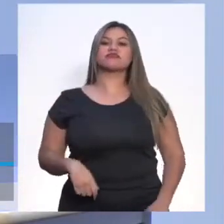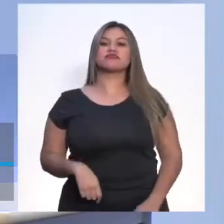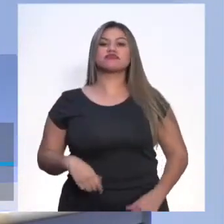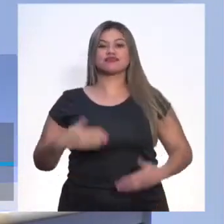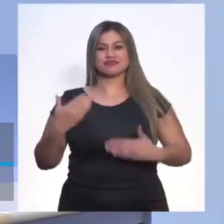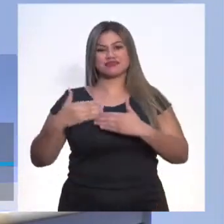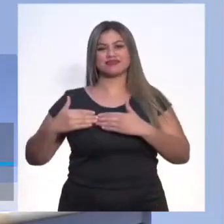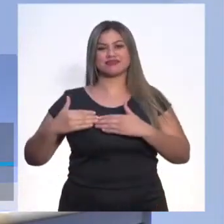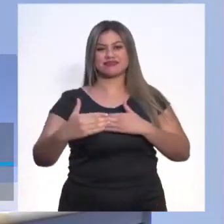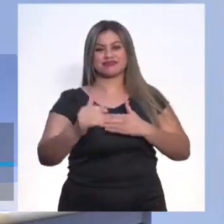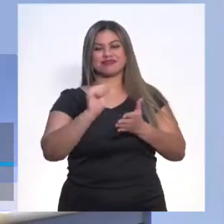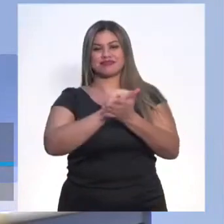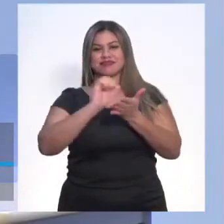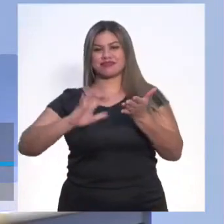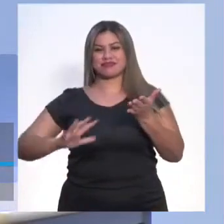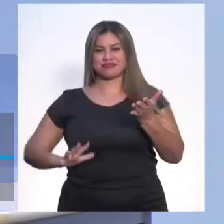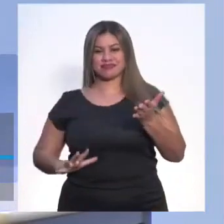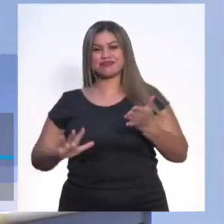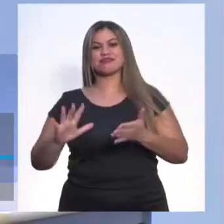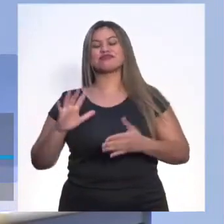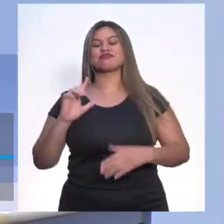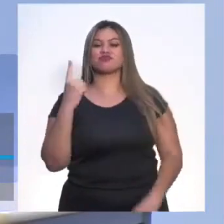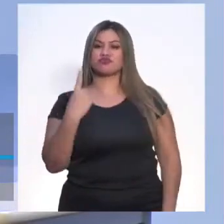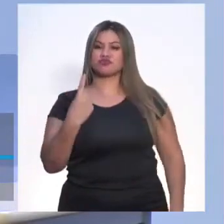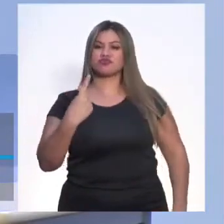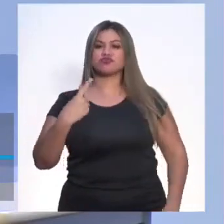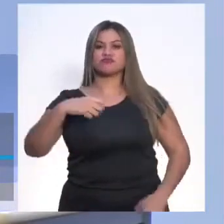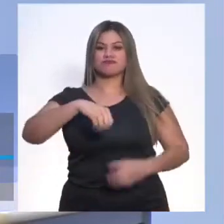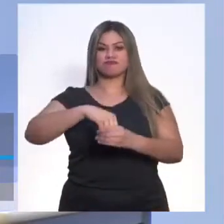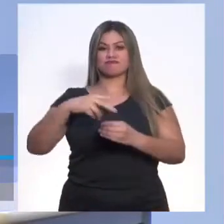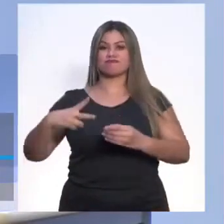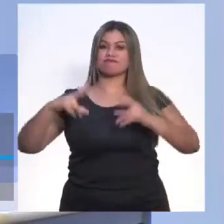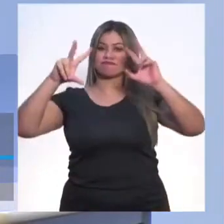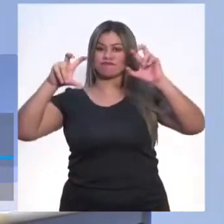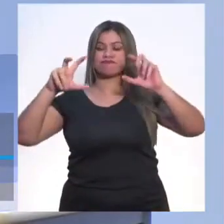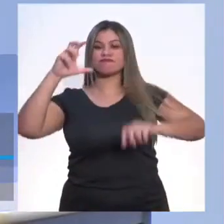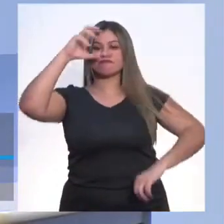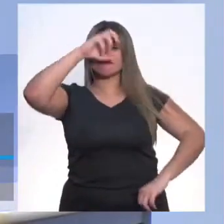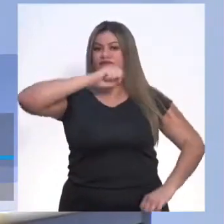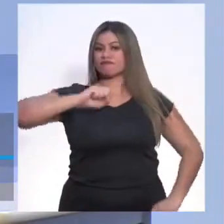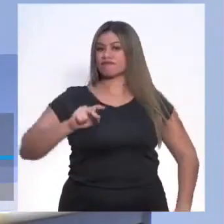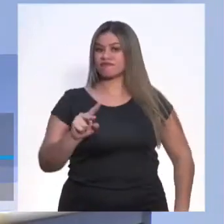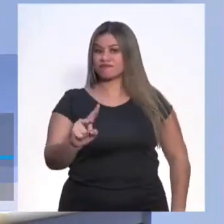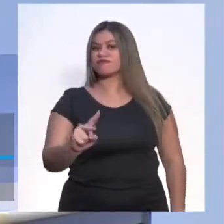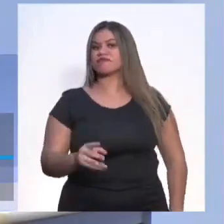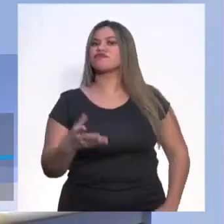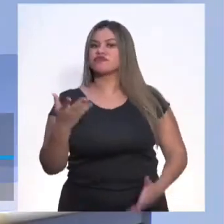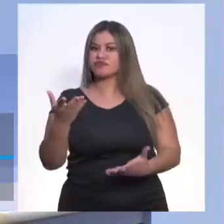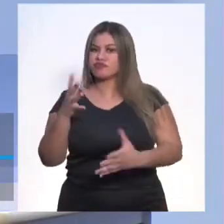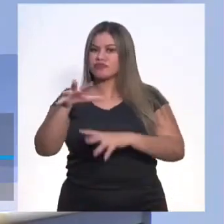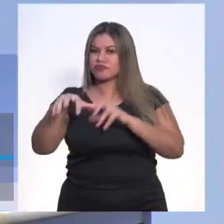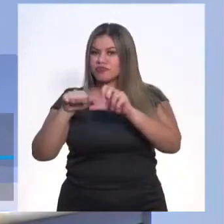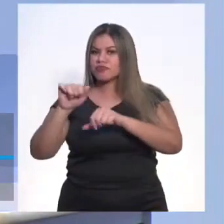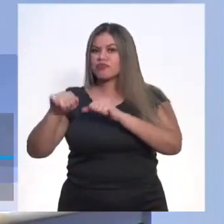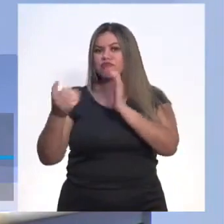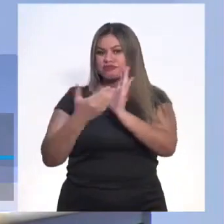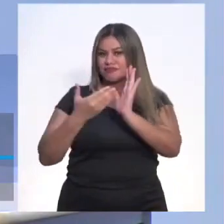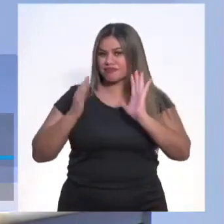continuar a sequência de atividades 1 do material Aprender Sempre. Você já pegou o seu caderno lá na